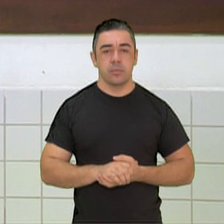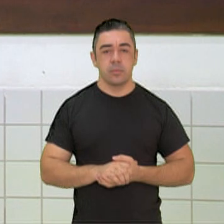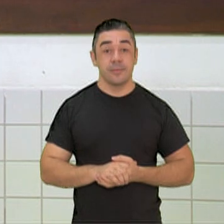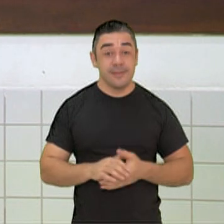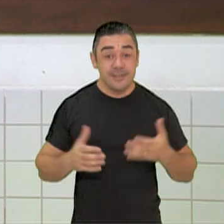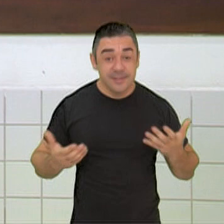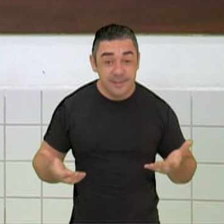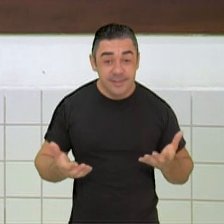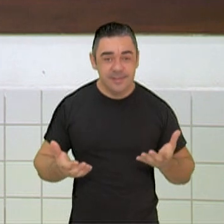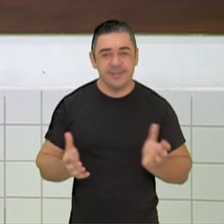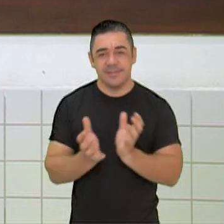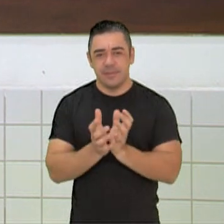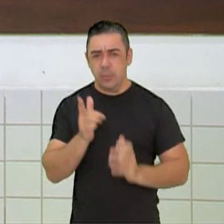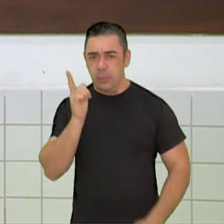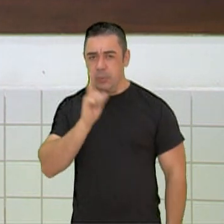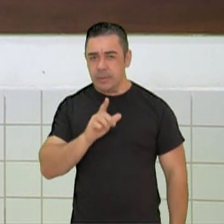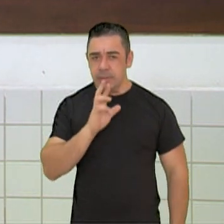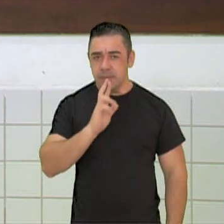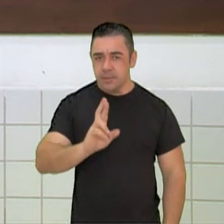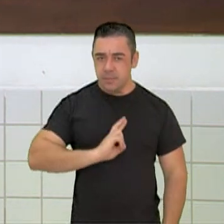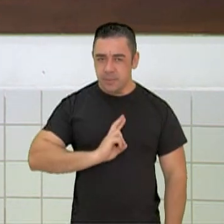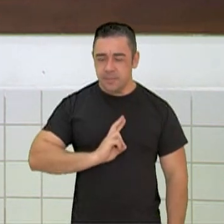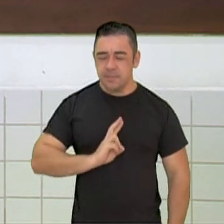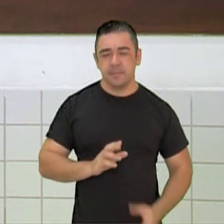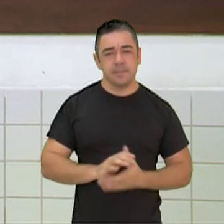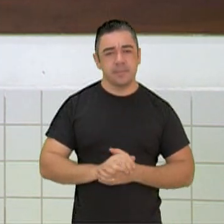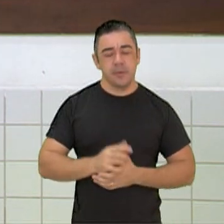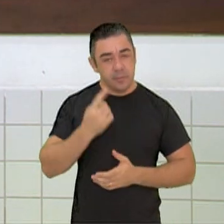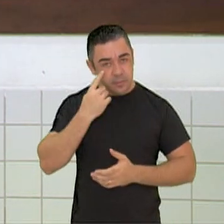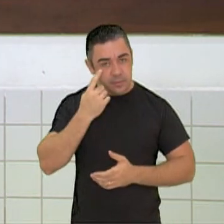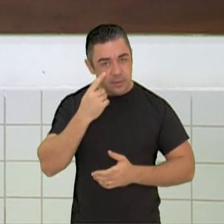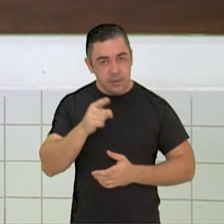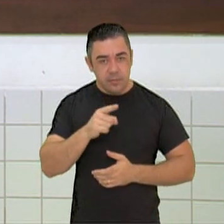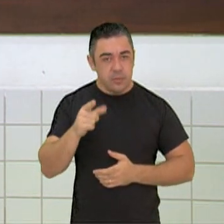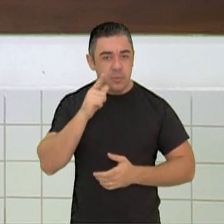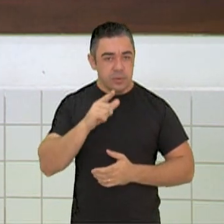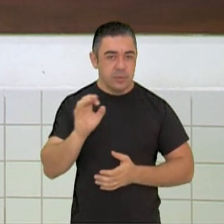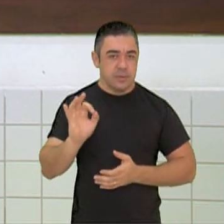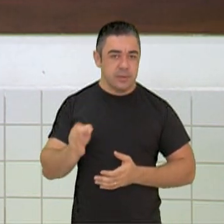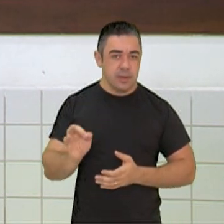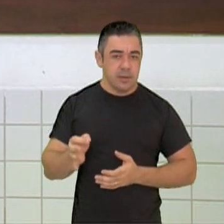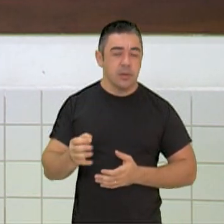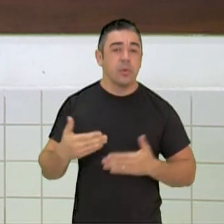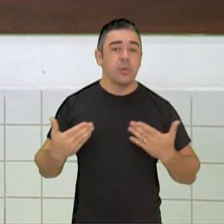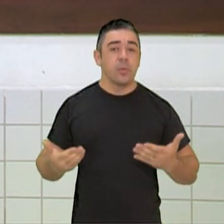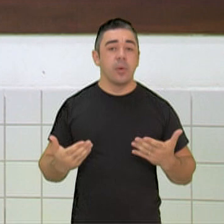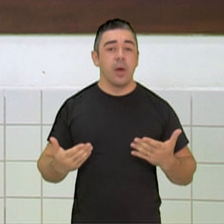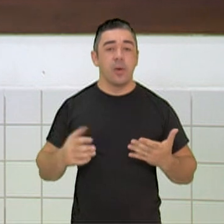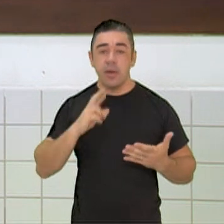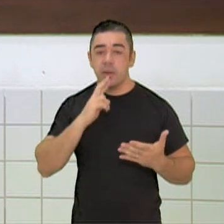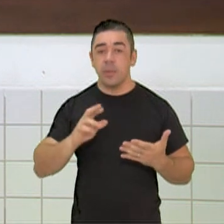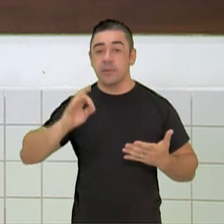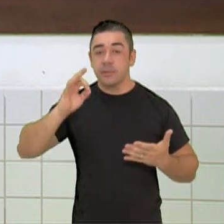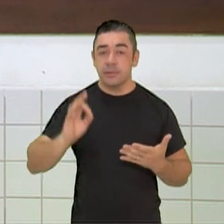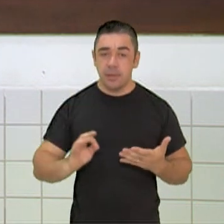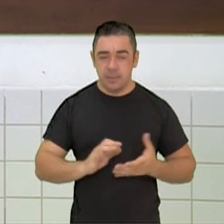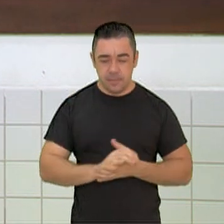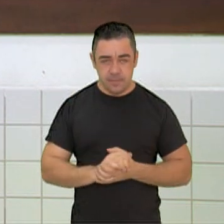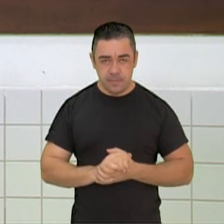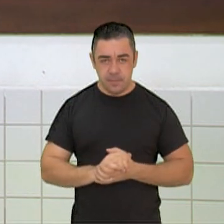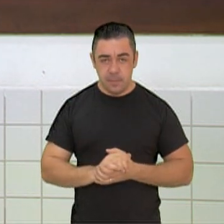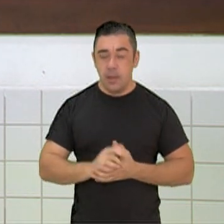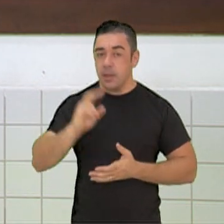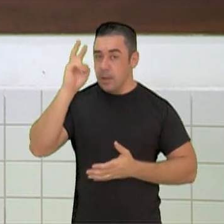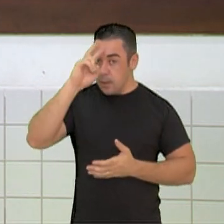E aí, galerinha, conseguiram responder? Vamos verificar se vocês acertaram qual é a alternativa correta. Então, só